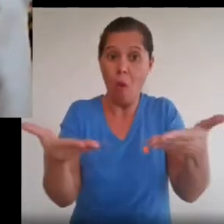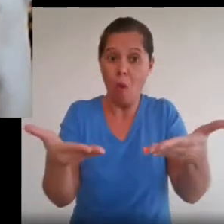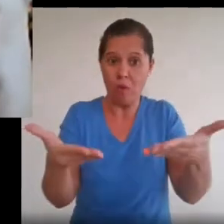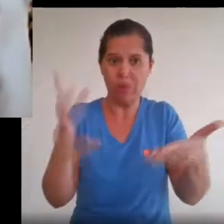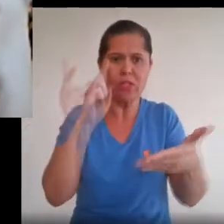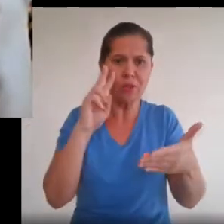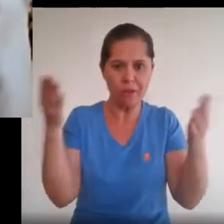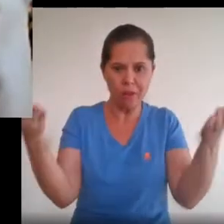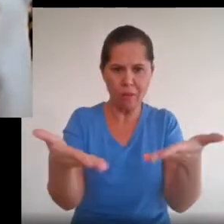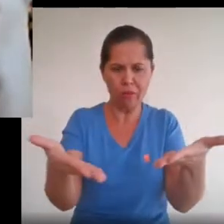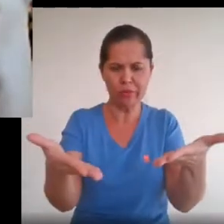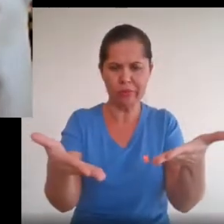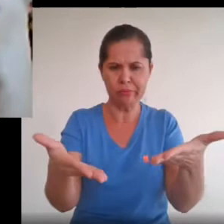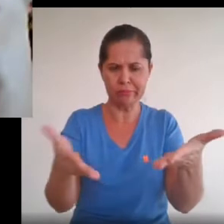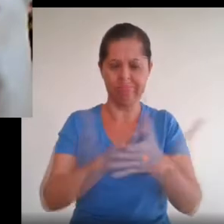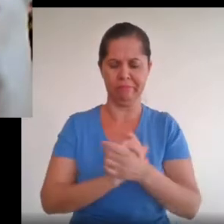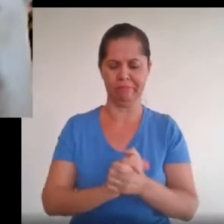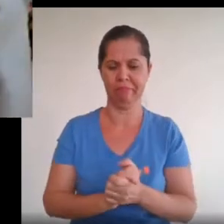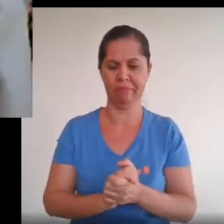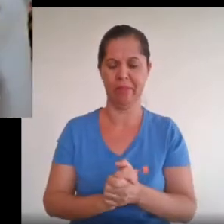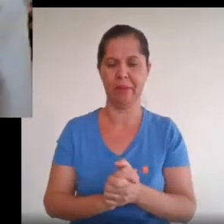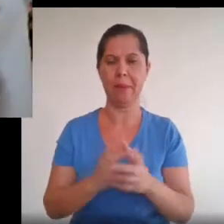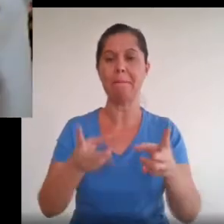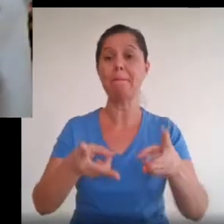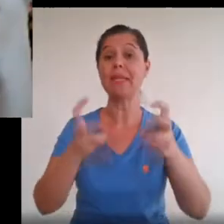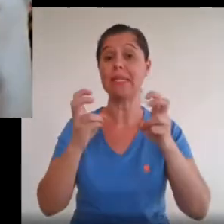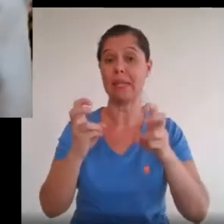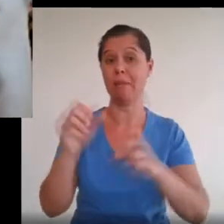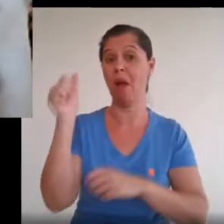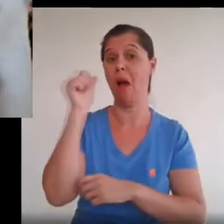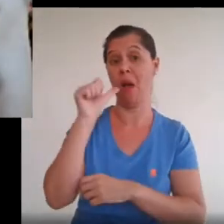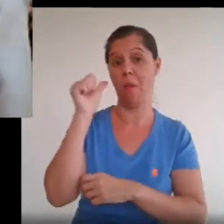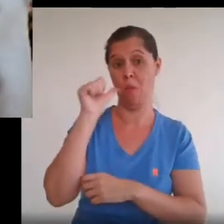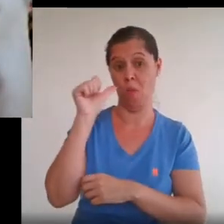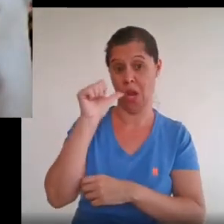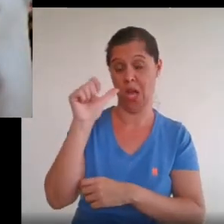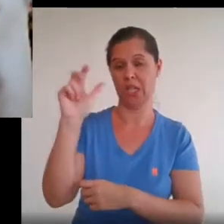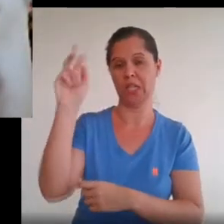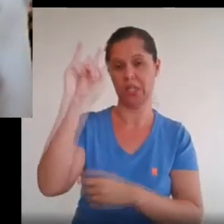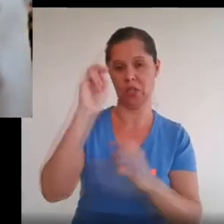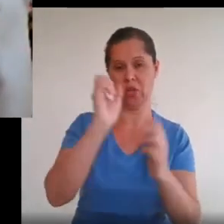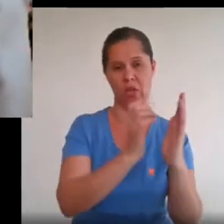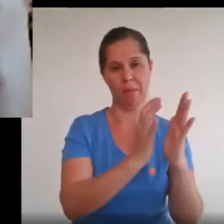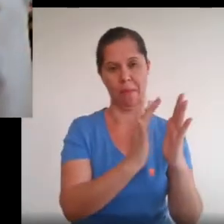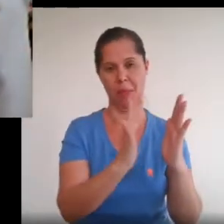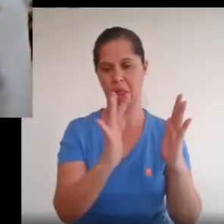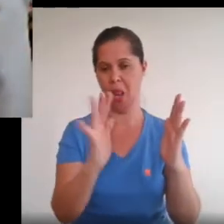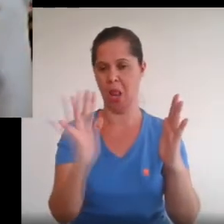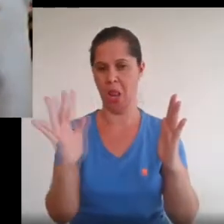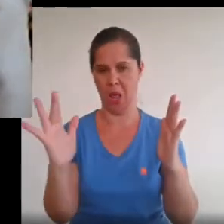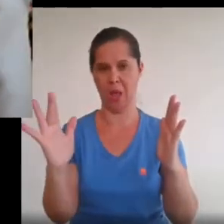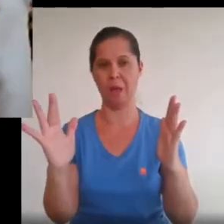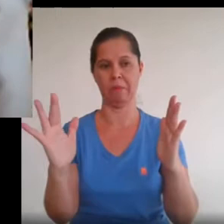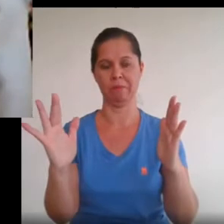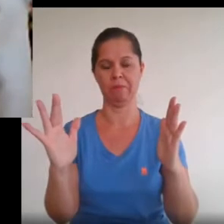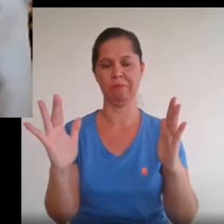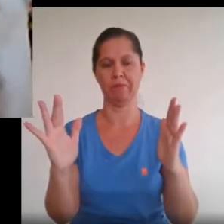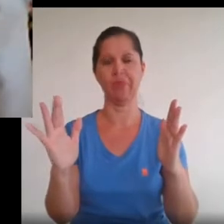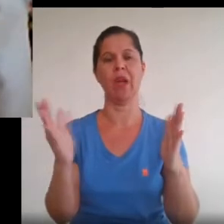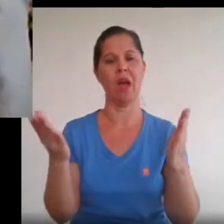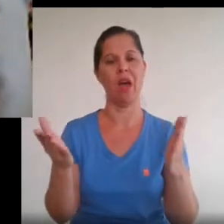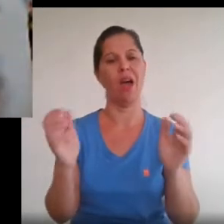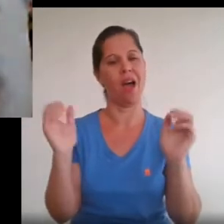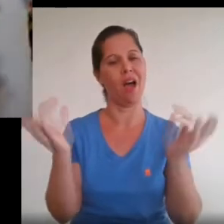Vocês percebem o quanto que a mulher, que historicamente já então vamos lá um pouco na história da questão da